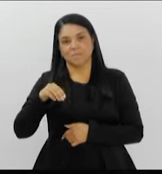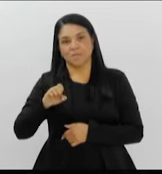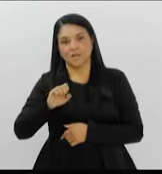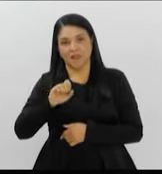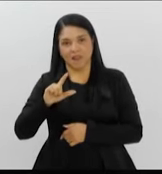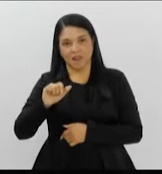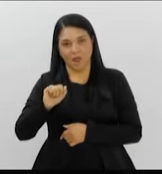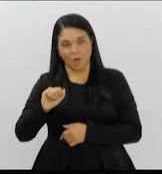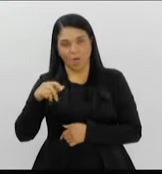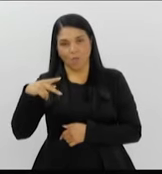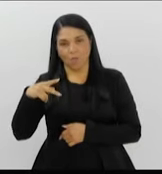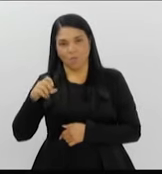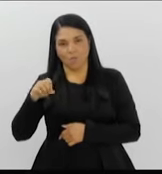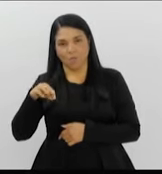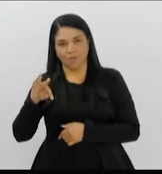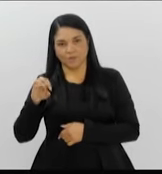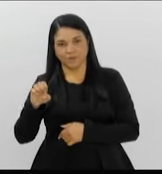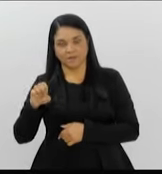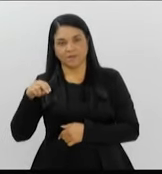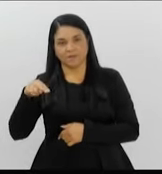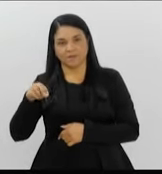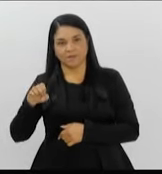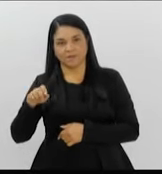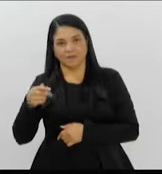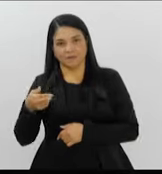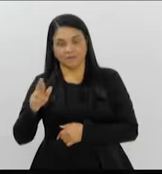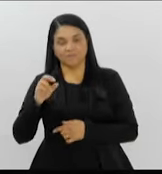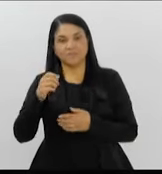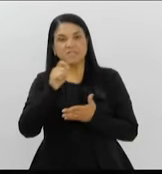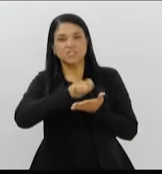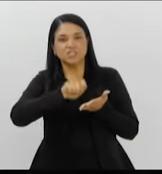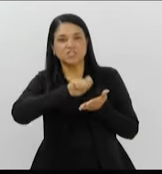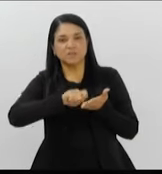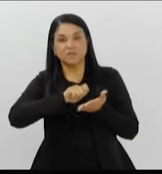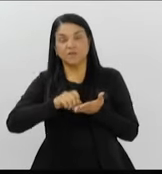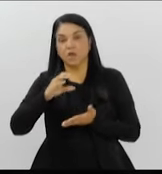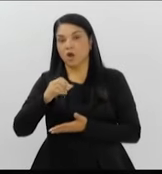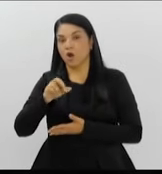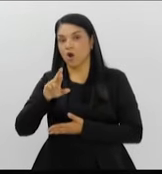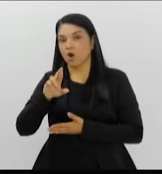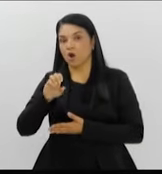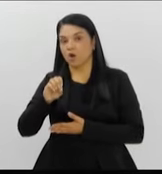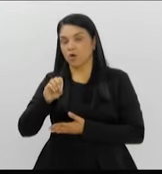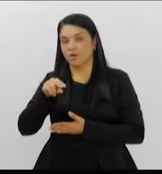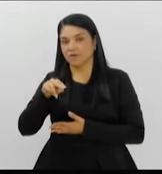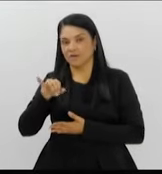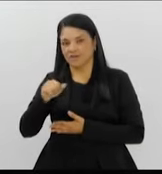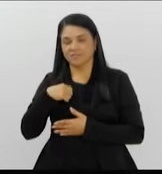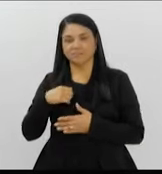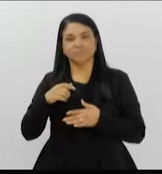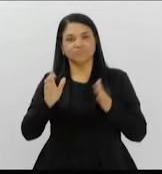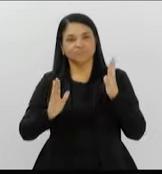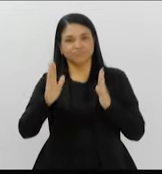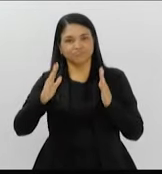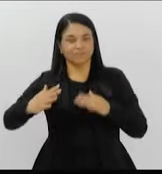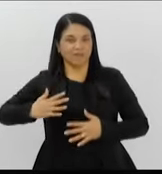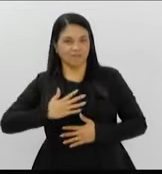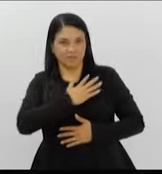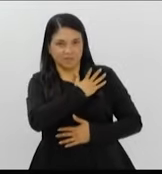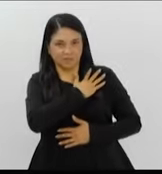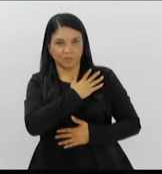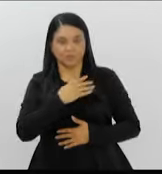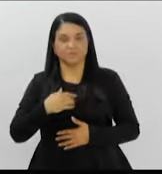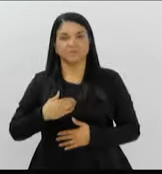shows, mas escrevia as crônicas. E era na época da ditadura, que o senhor tinha se lembrado, do golpe de